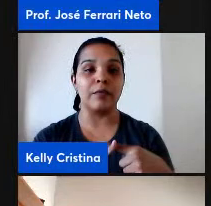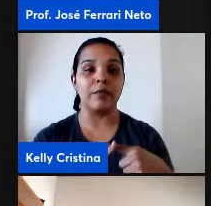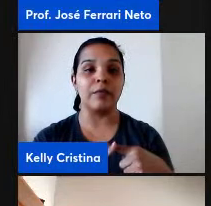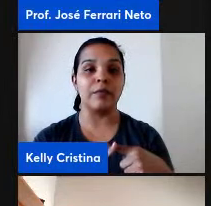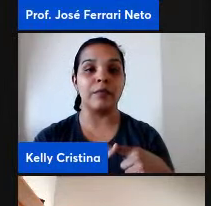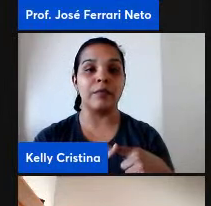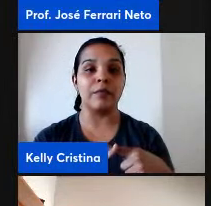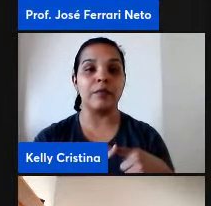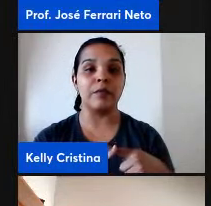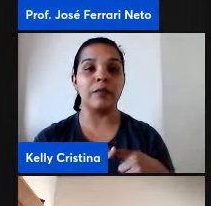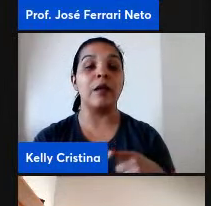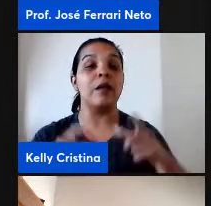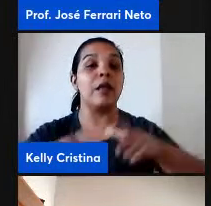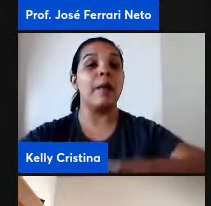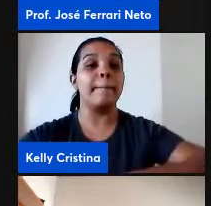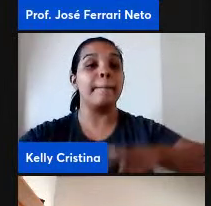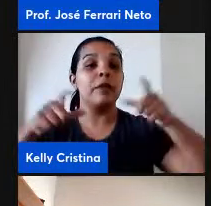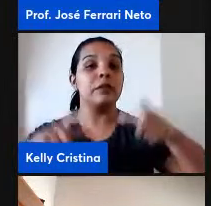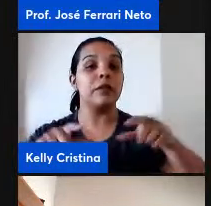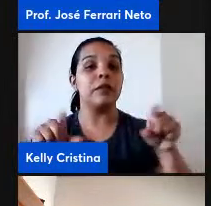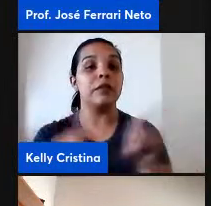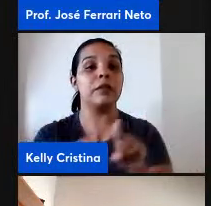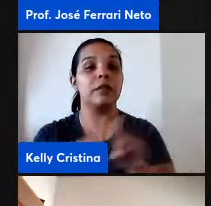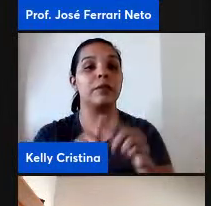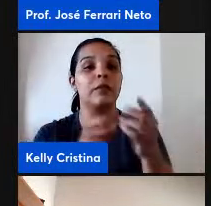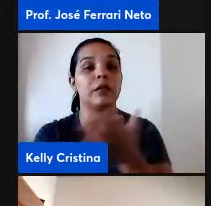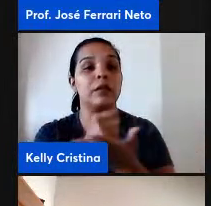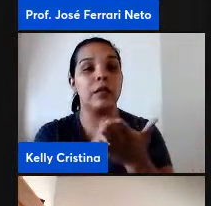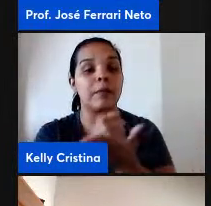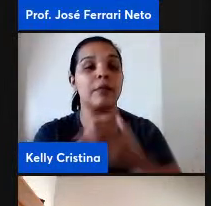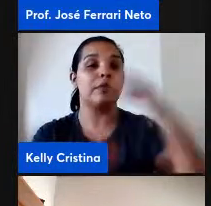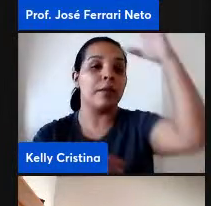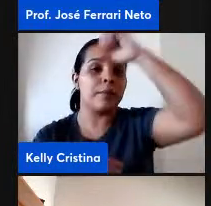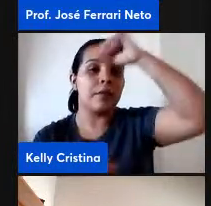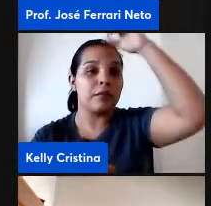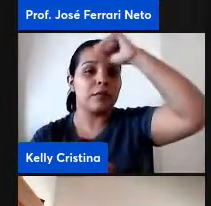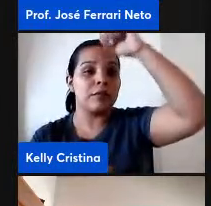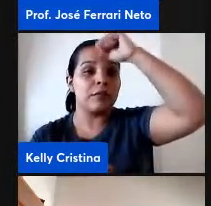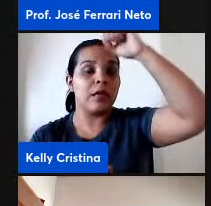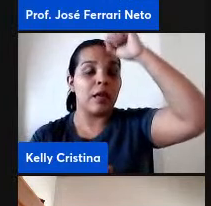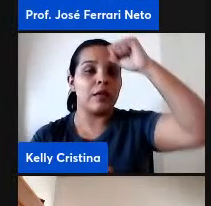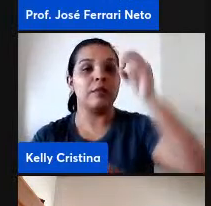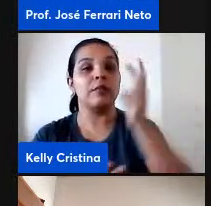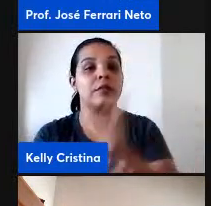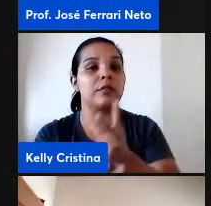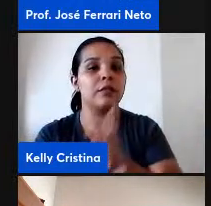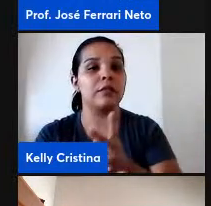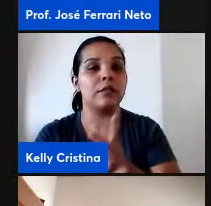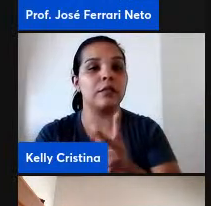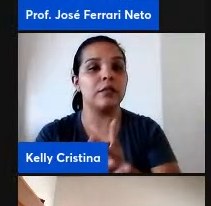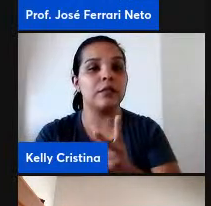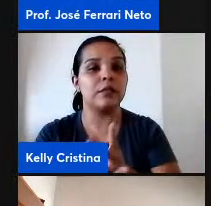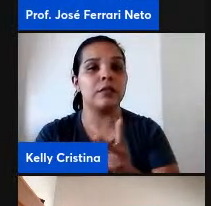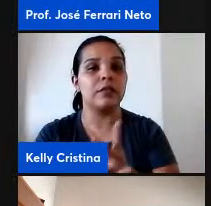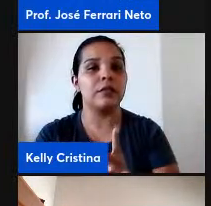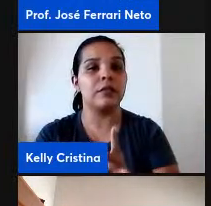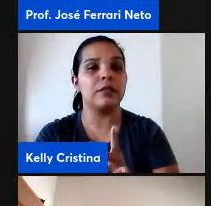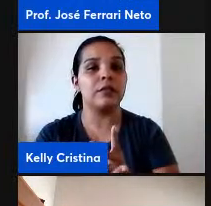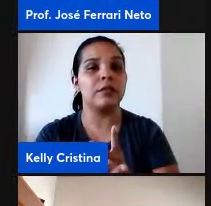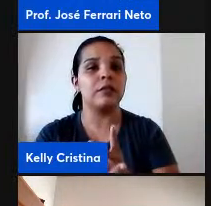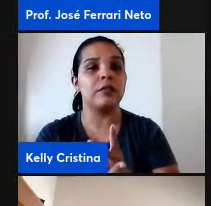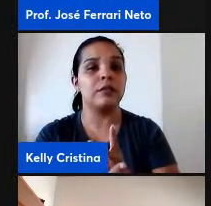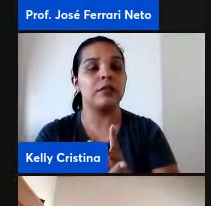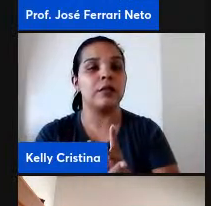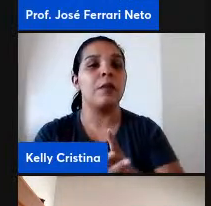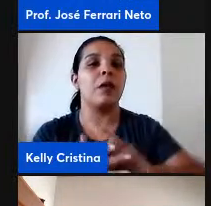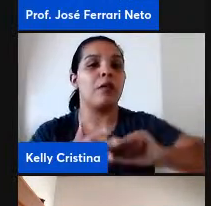da ampliação da base da aprendizagem, que vai sempre, né, se complexionando cada